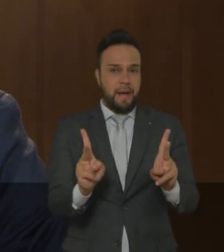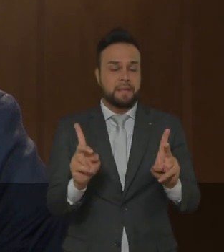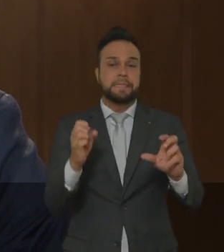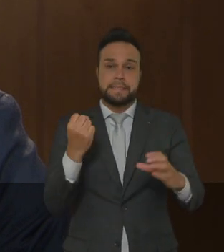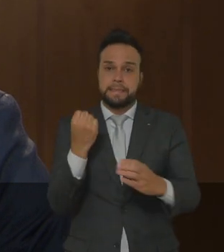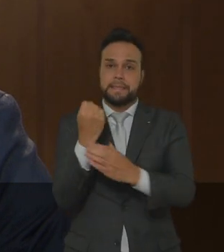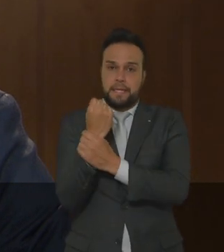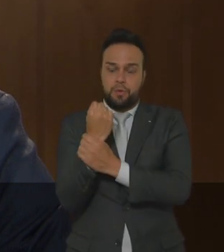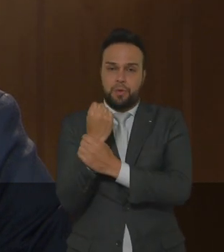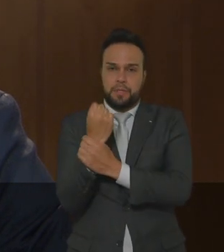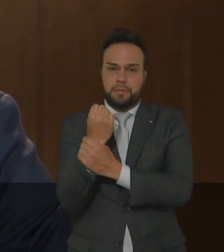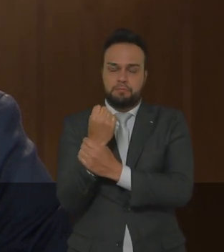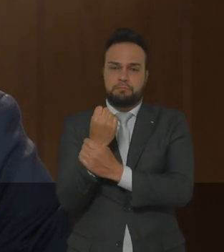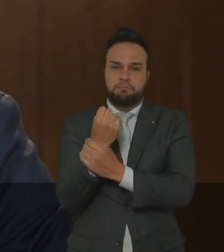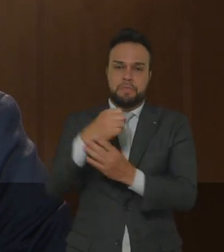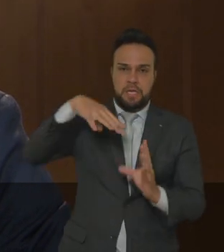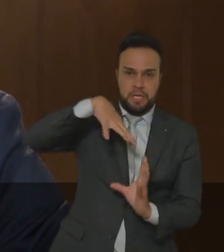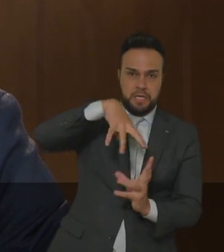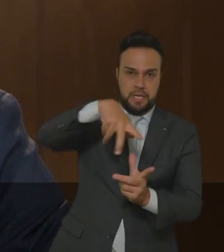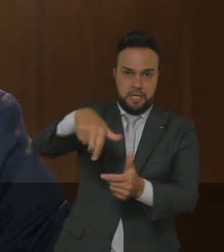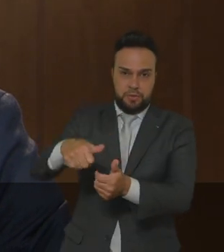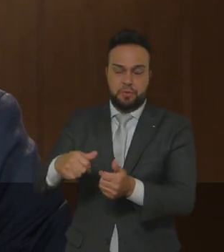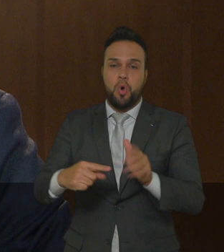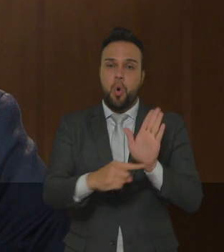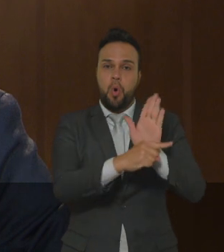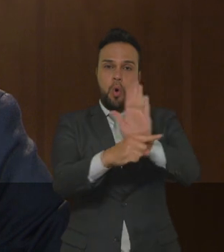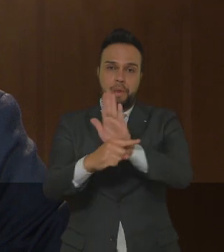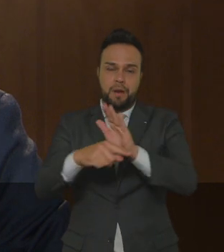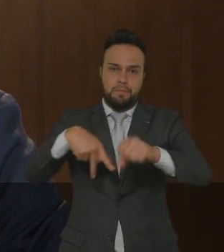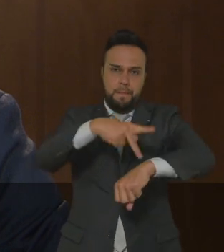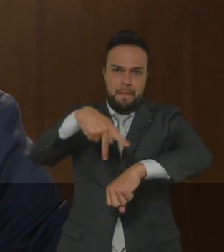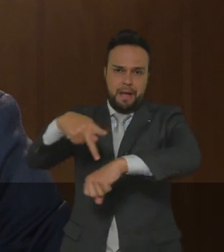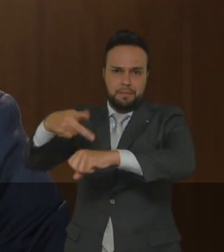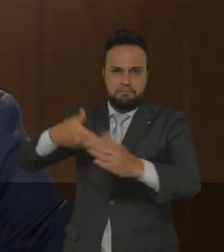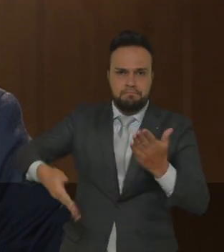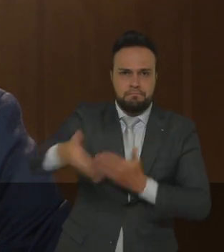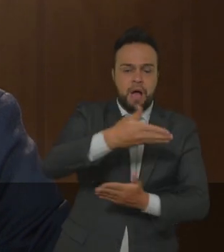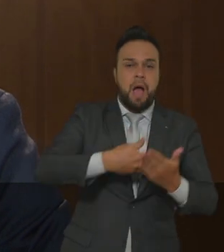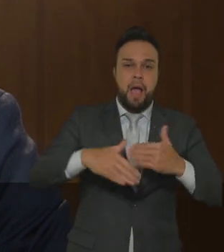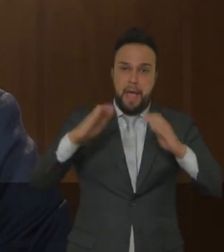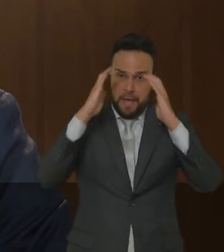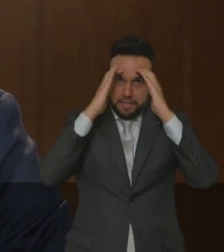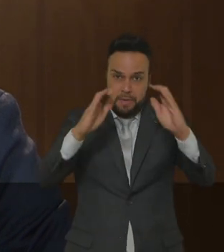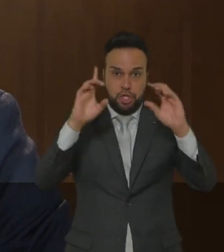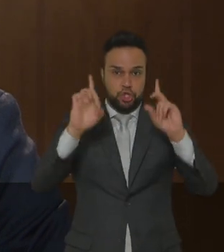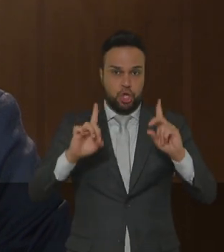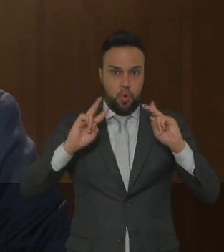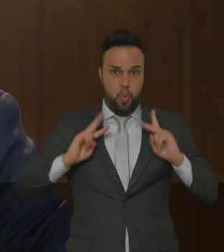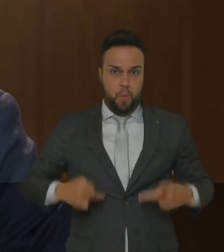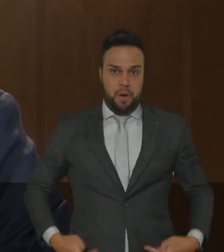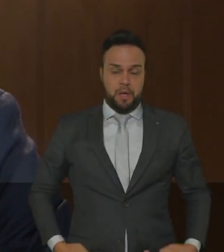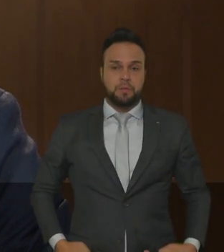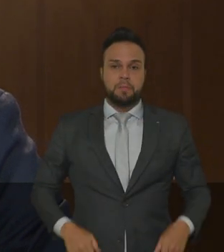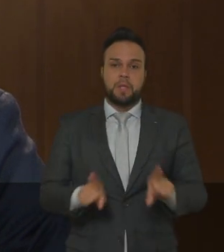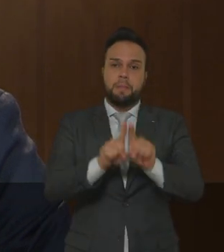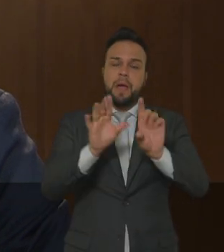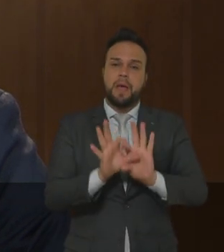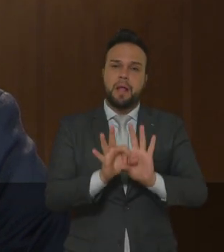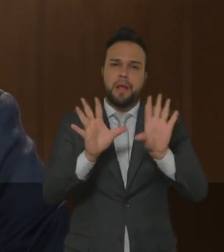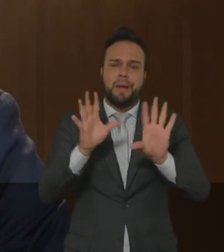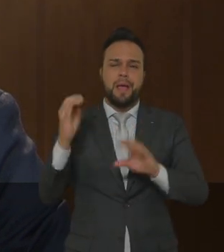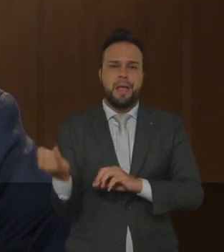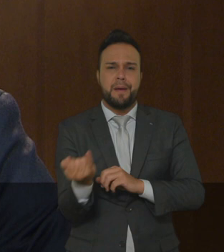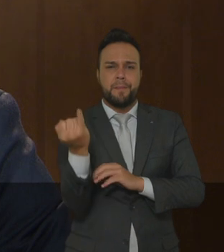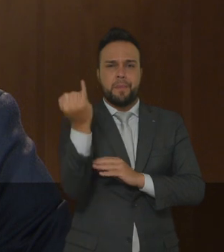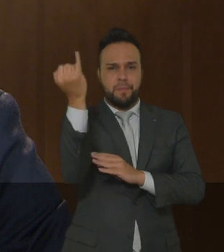paz e Segurança Internacional cooperação entre as nações respeito aos direitos humanos e